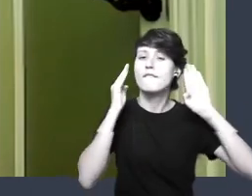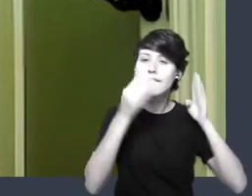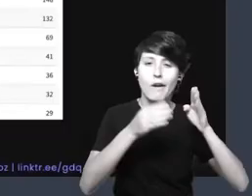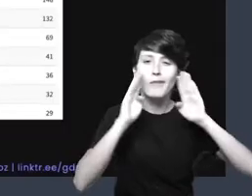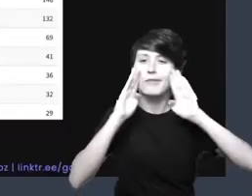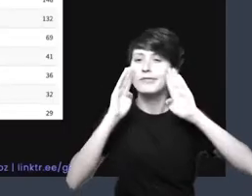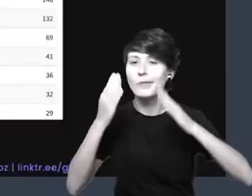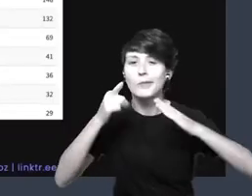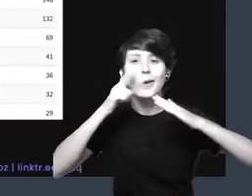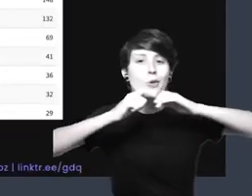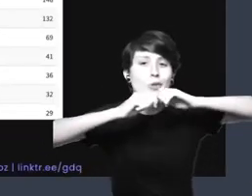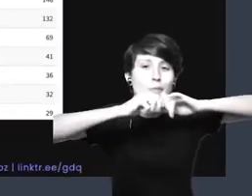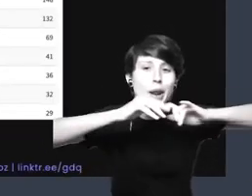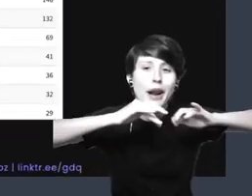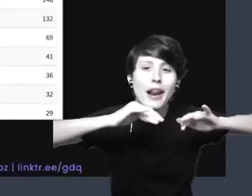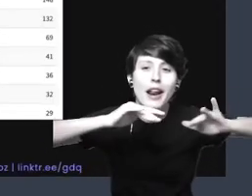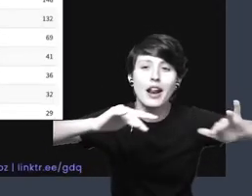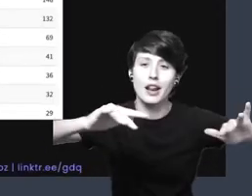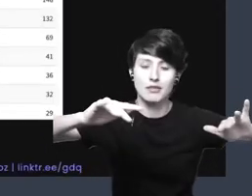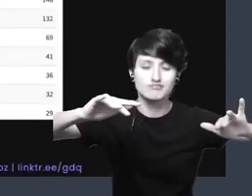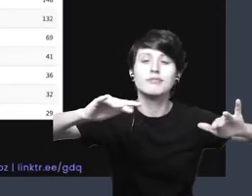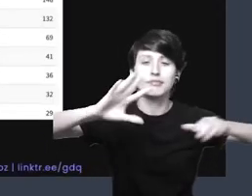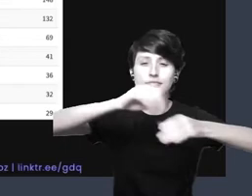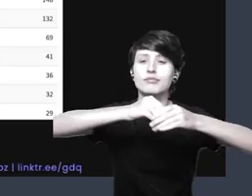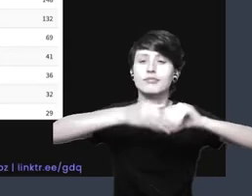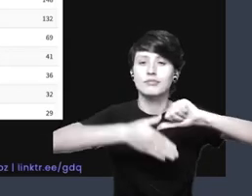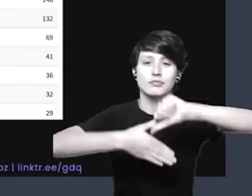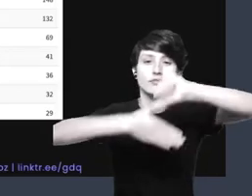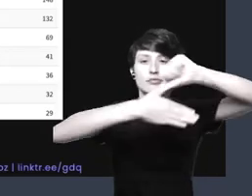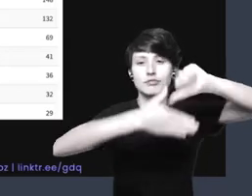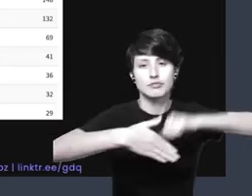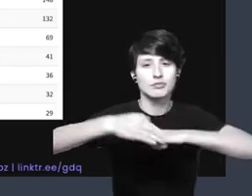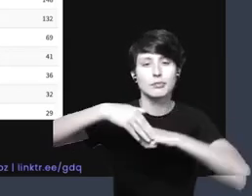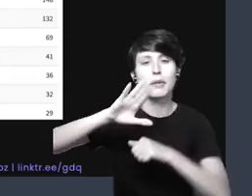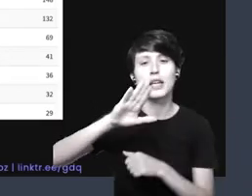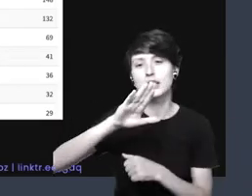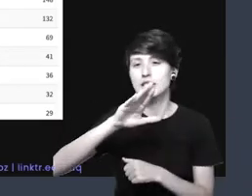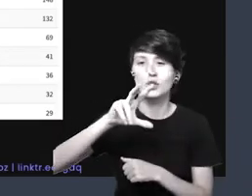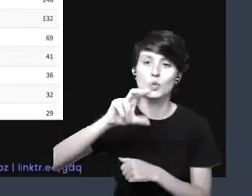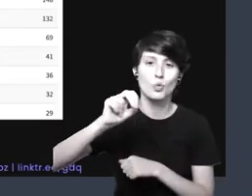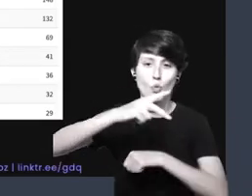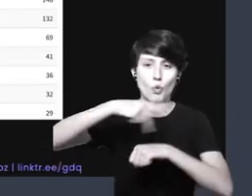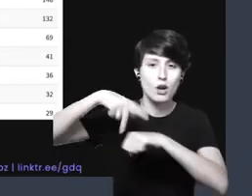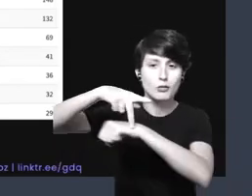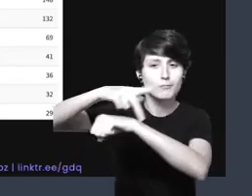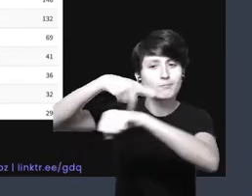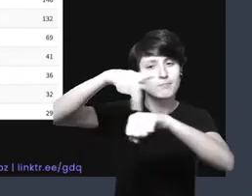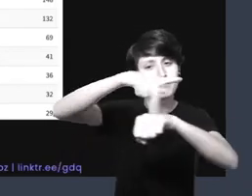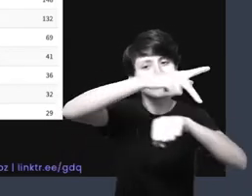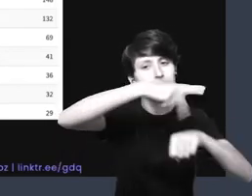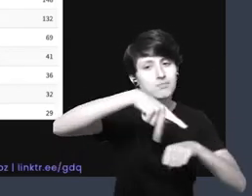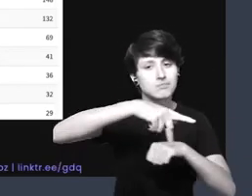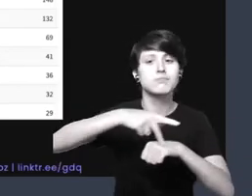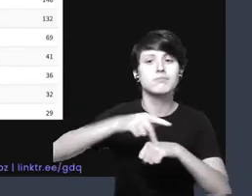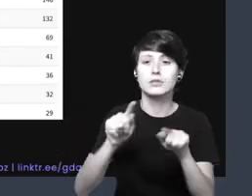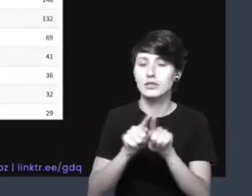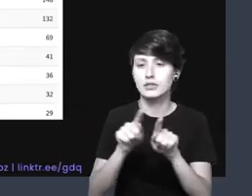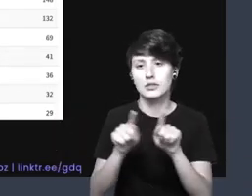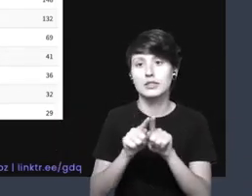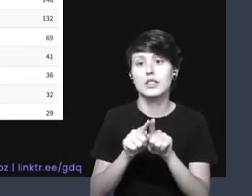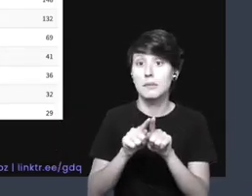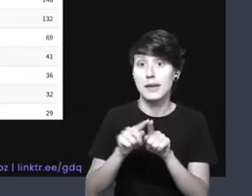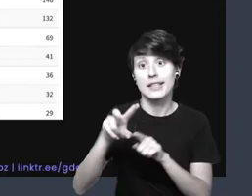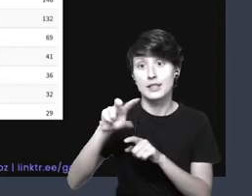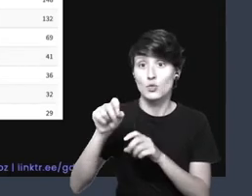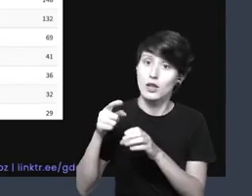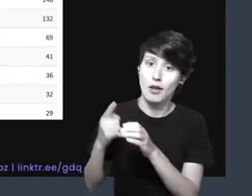expansão. Então, e na América Latina a gente já está mais em 50 países e em 50 cidades, né?